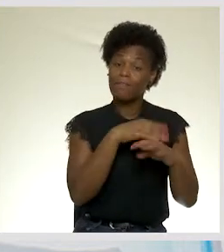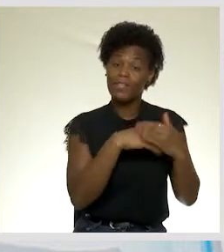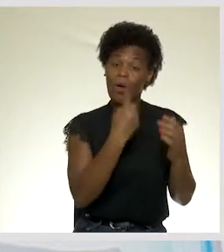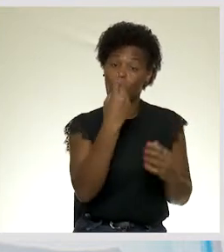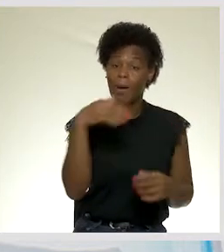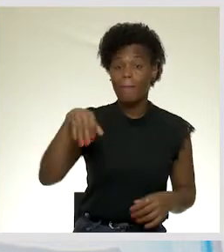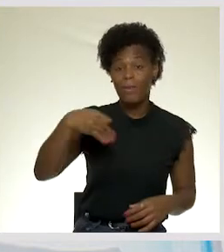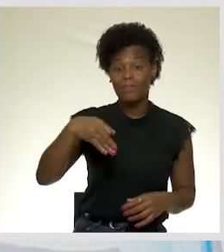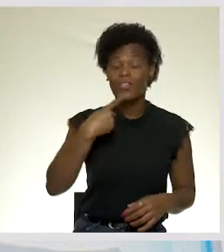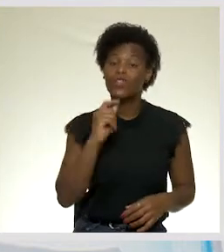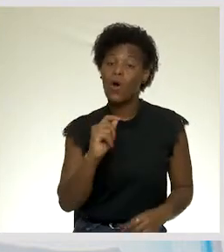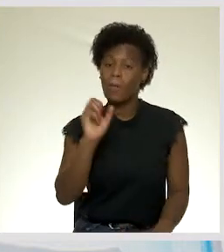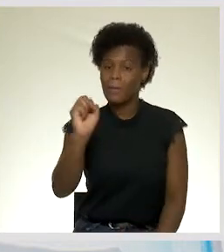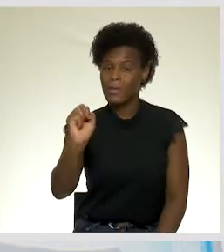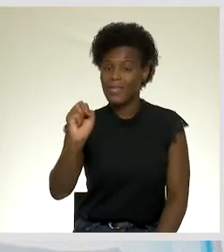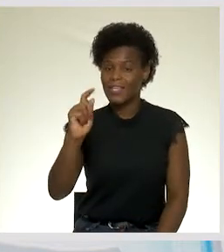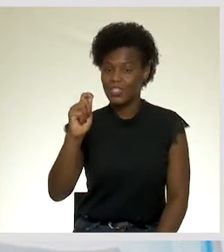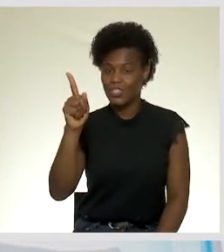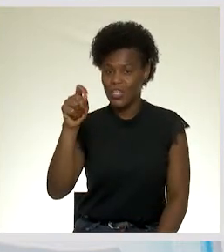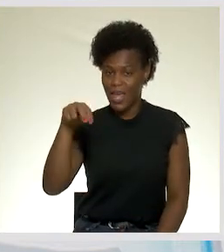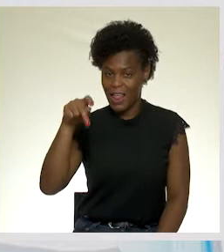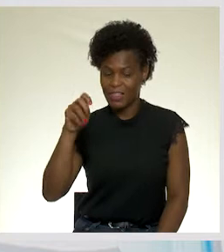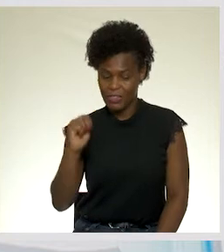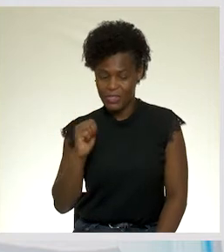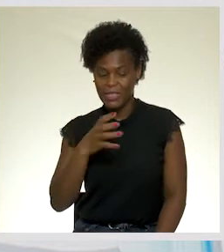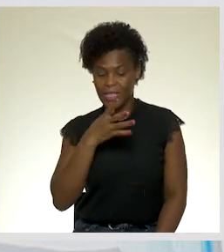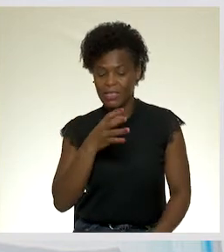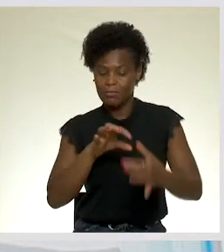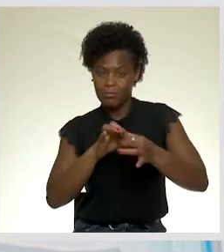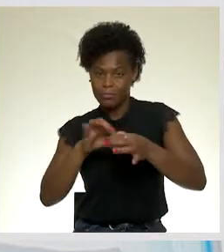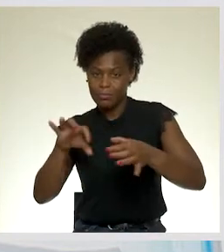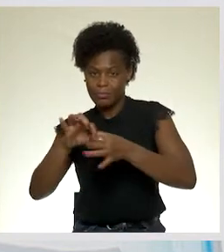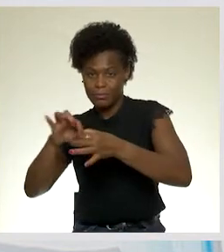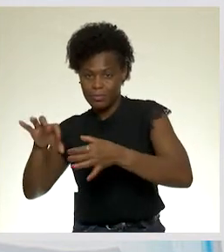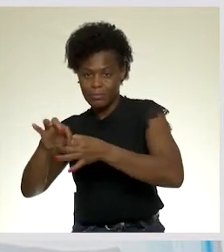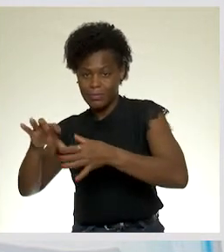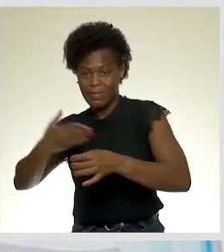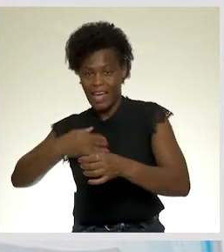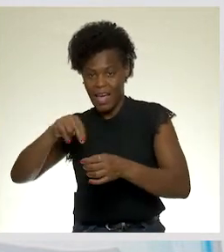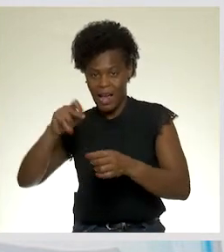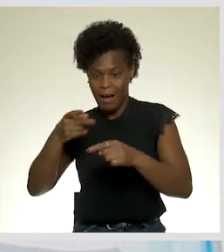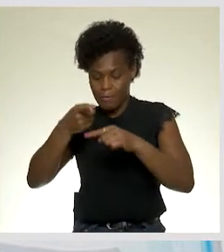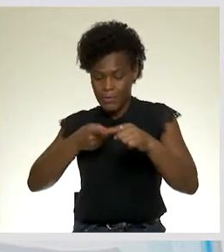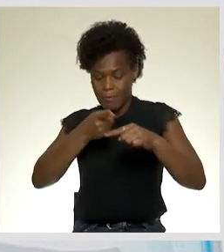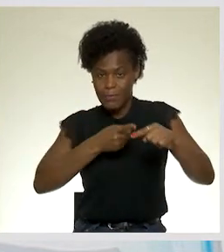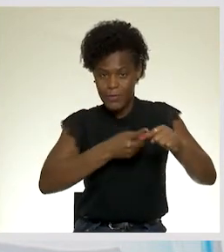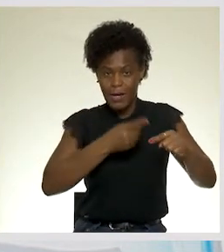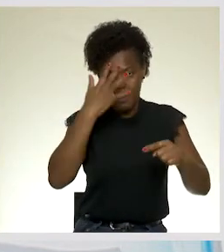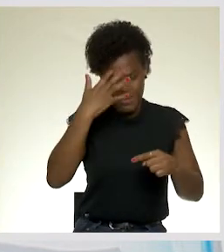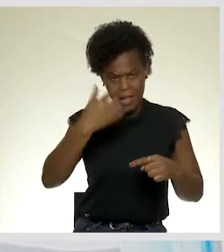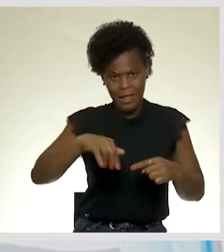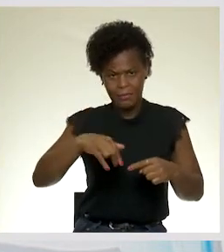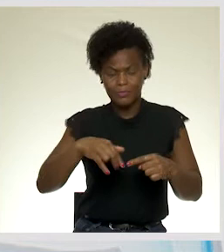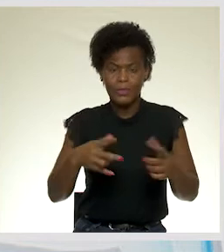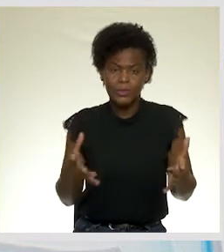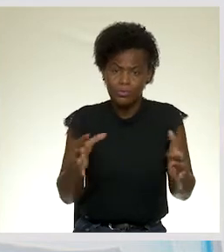elas de genes. Ou seja, genes são fragmentos de DNA que têm a capacidade de sintetizar uma proteína. Agora